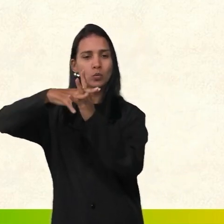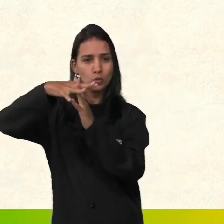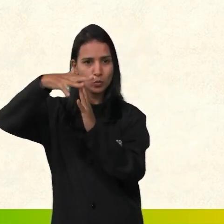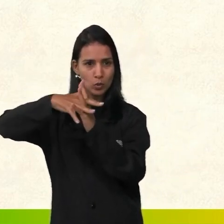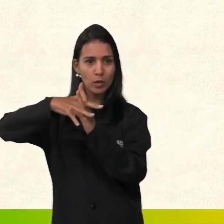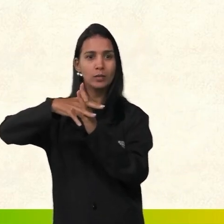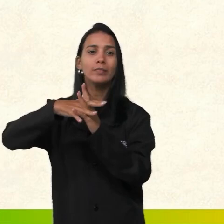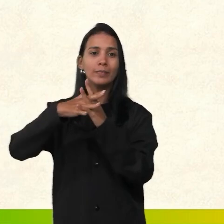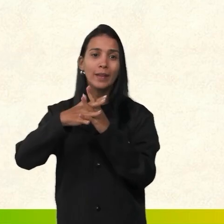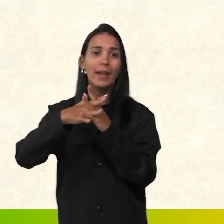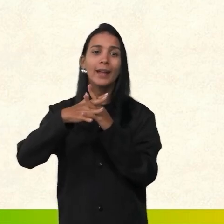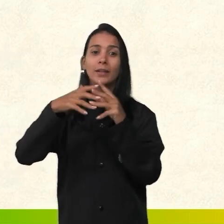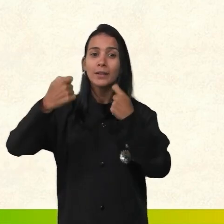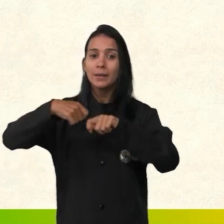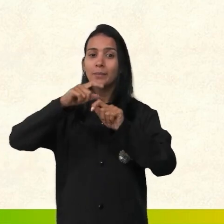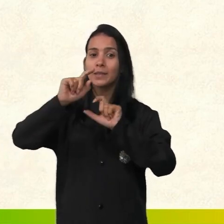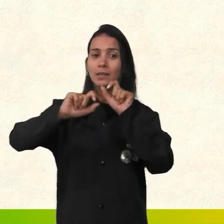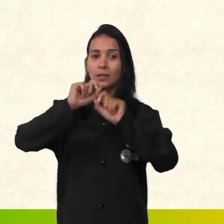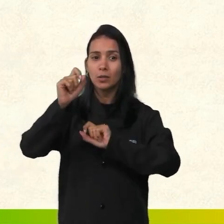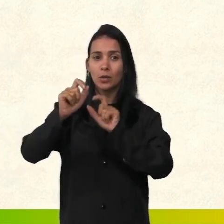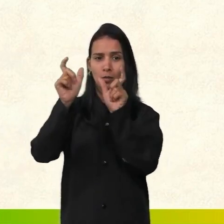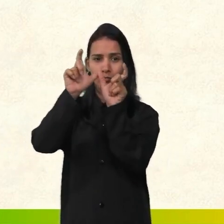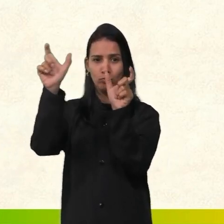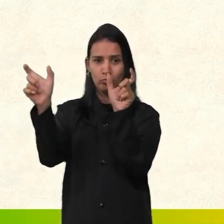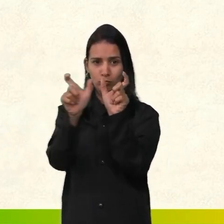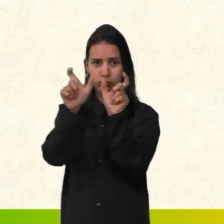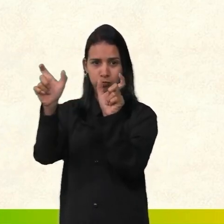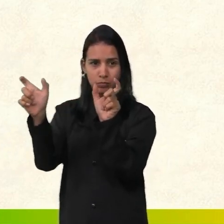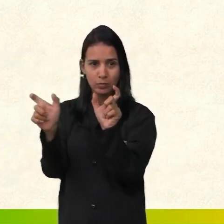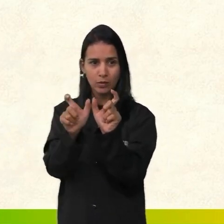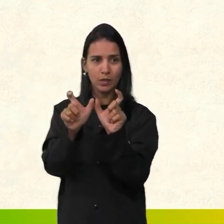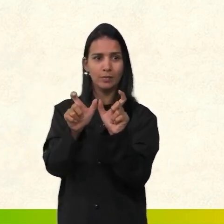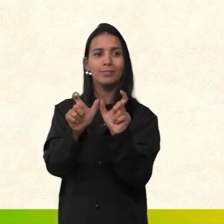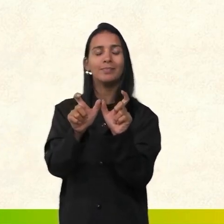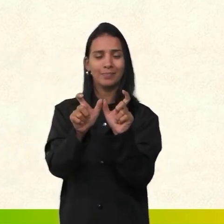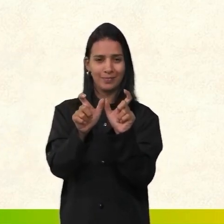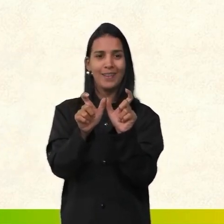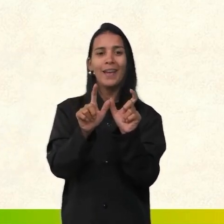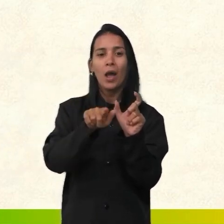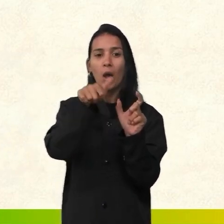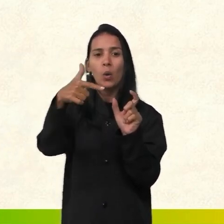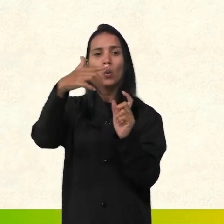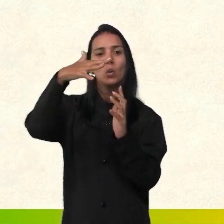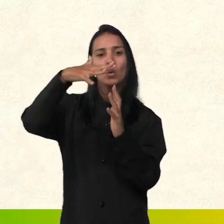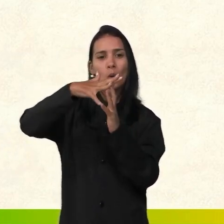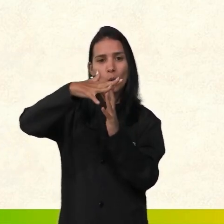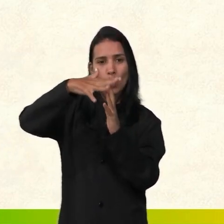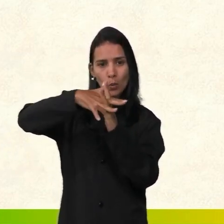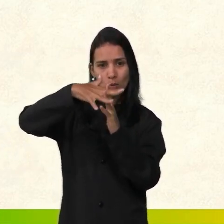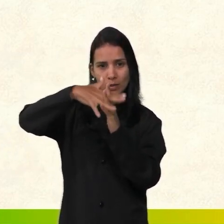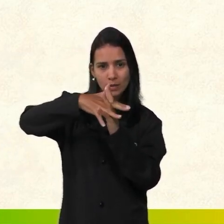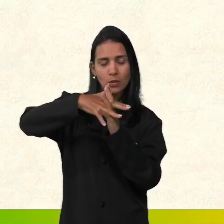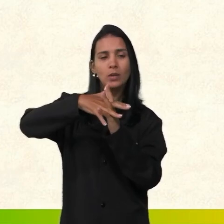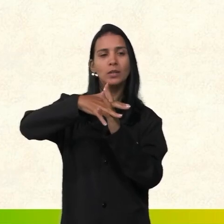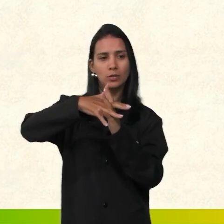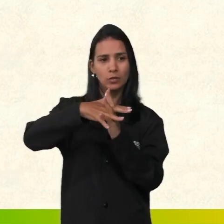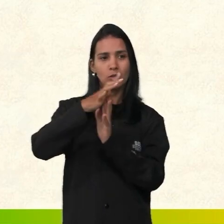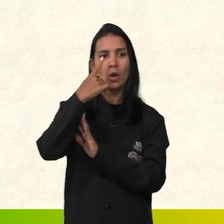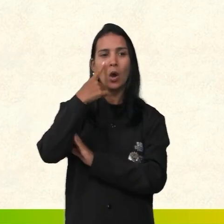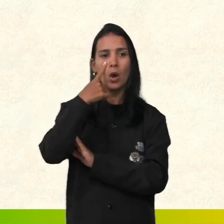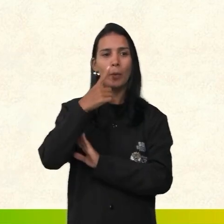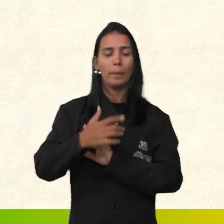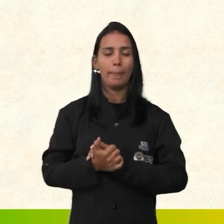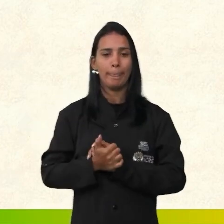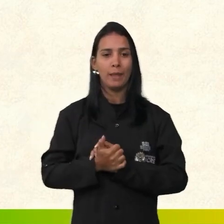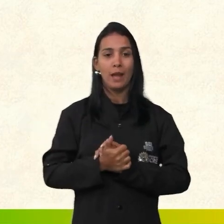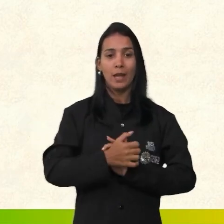costumamos dizer, nós devemos dobrar a última consoante e acrescentar o ED. Nós temos aqui 3 exemplos. Nós